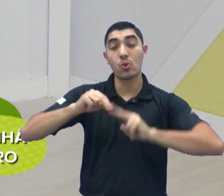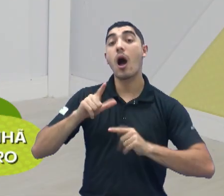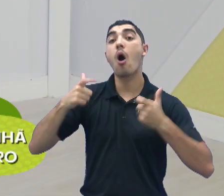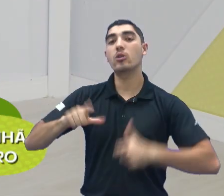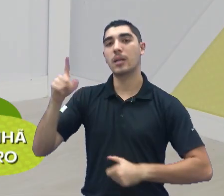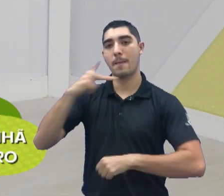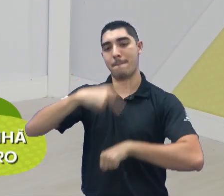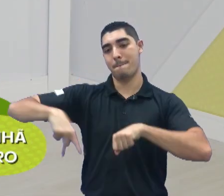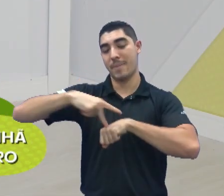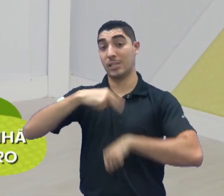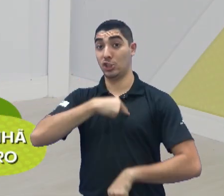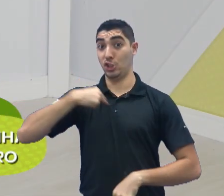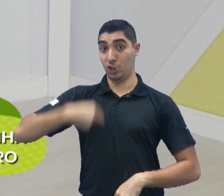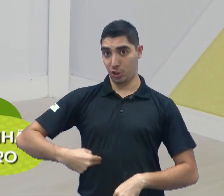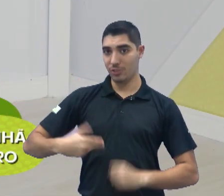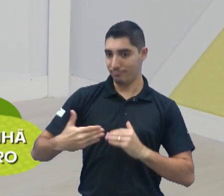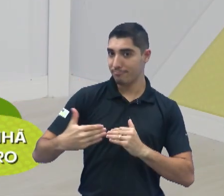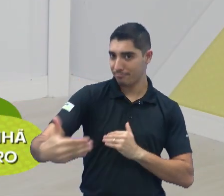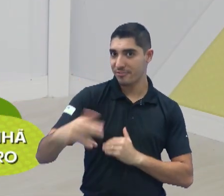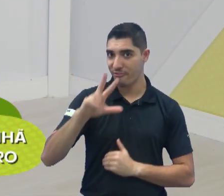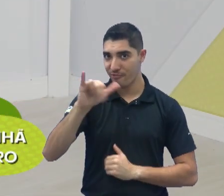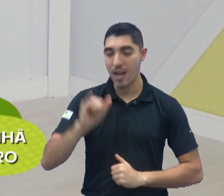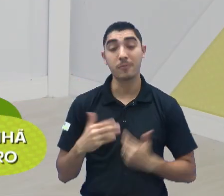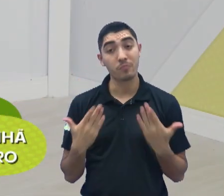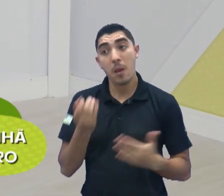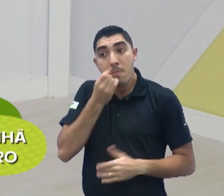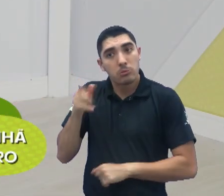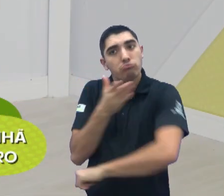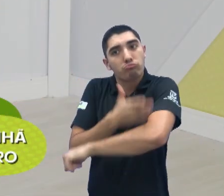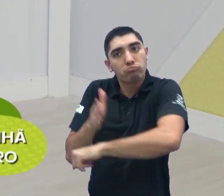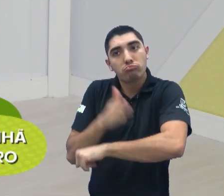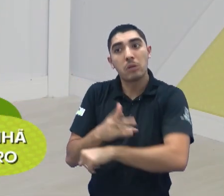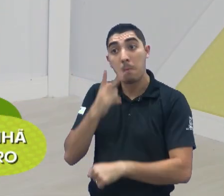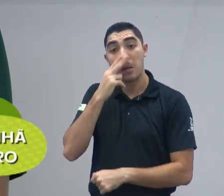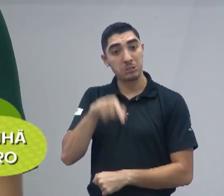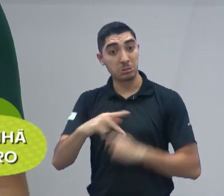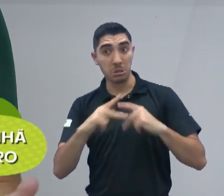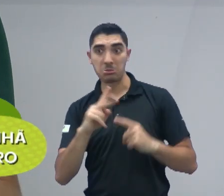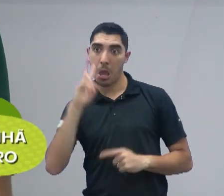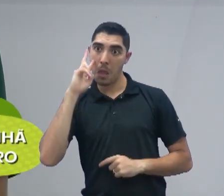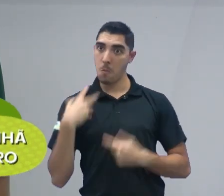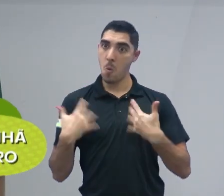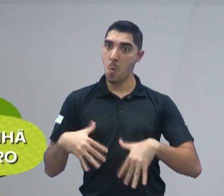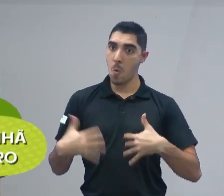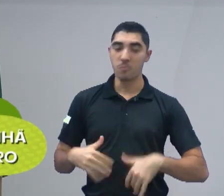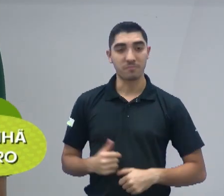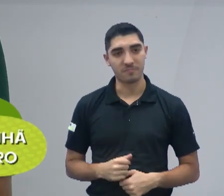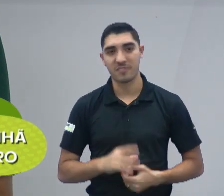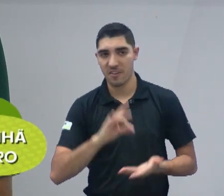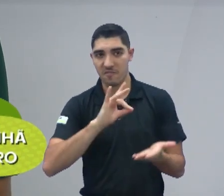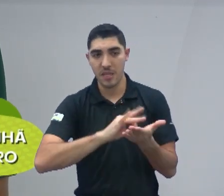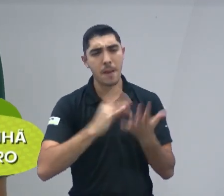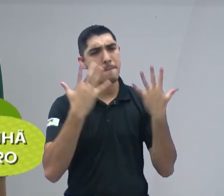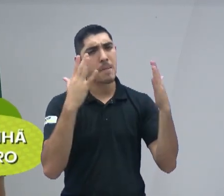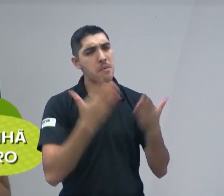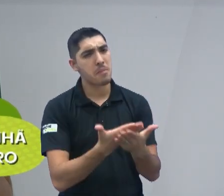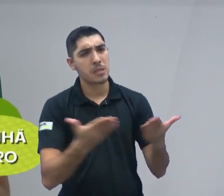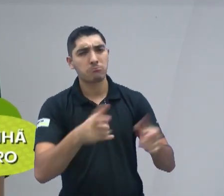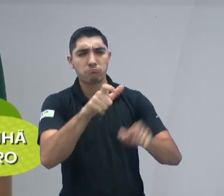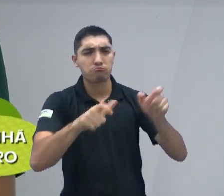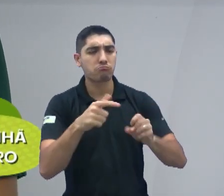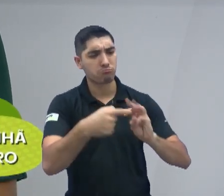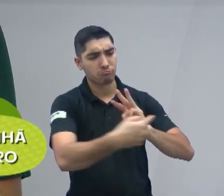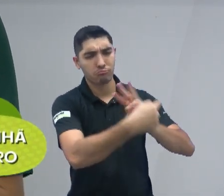internacional. Bacana, reconhecimento do goalball aqui de São José. João, 30 segundos para você. É verdade. Parabéns para a rapaziada, pessoal, muita gente boa,